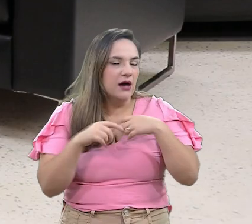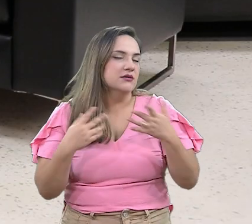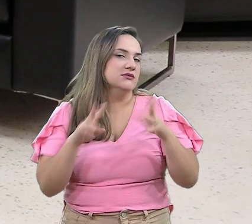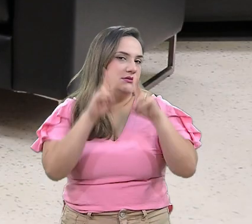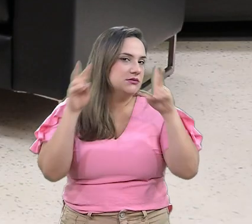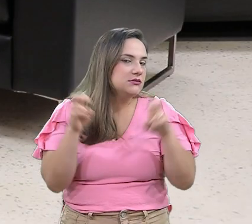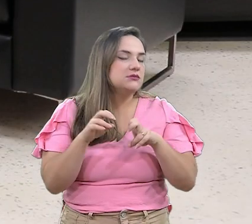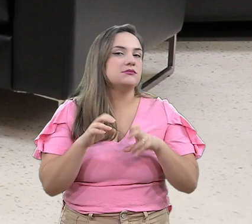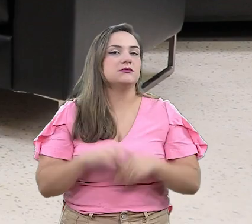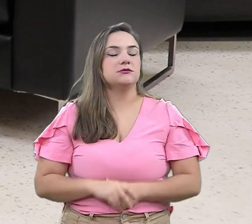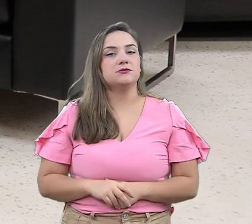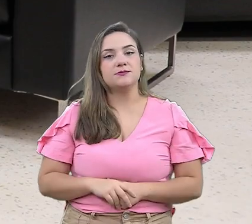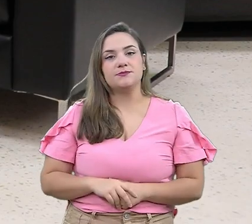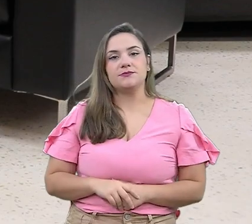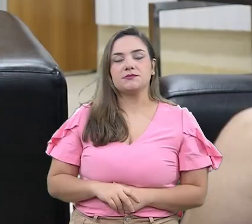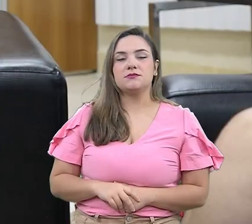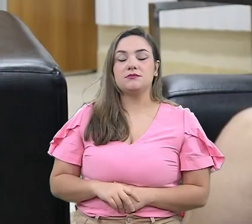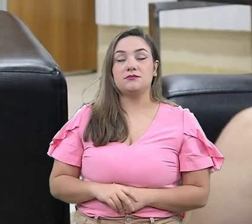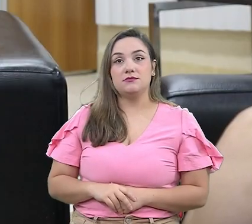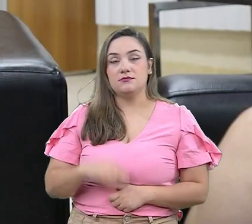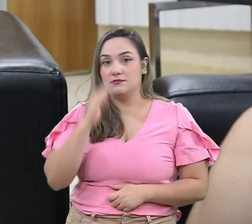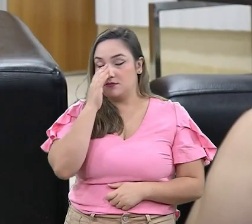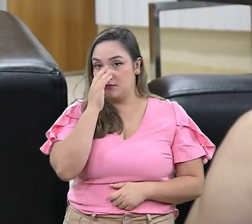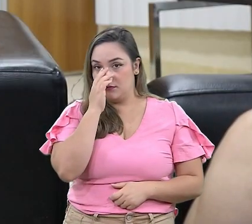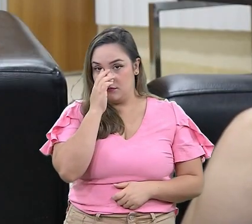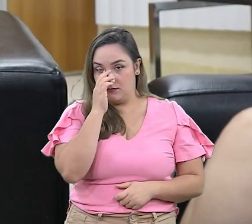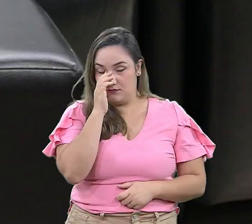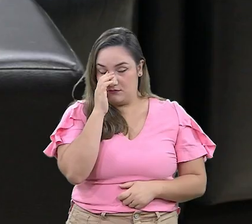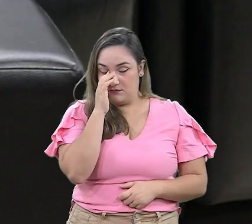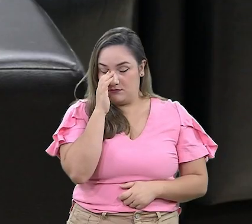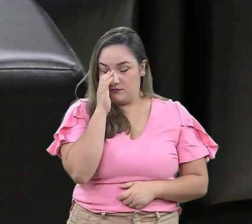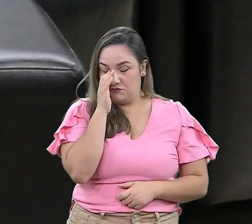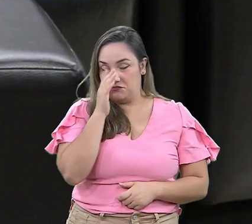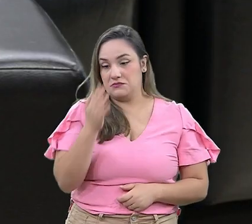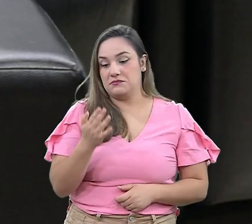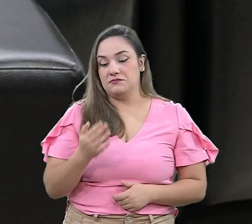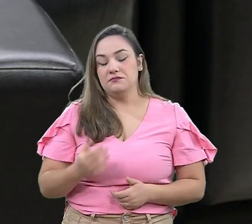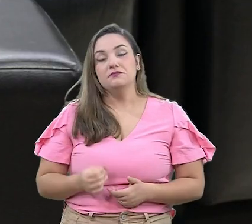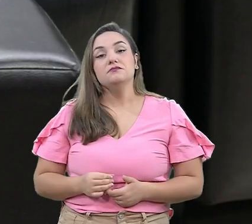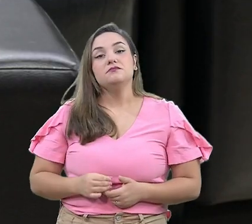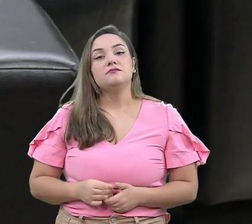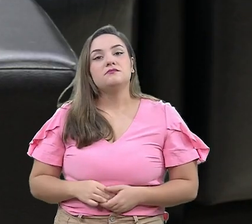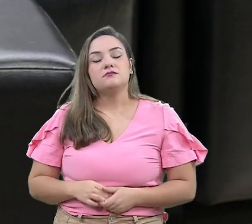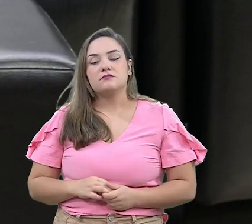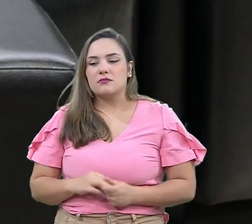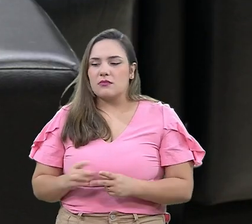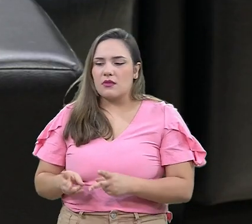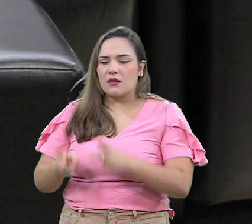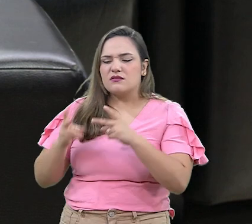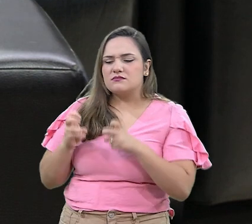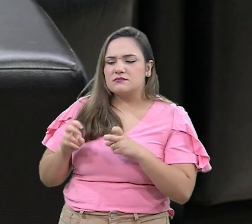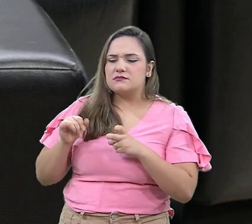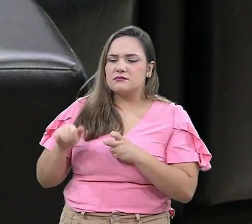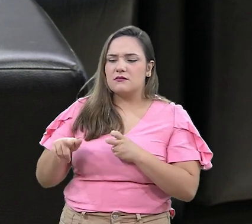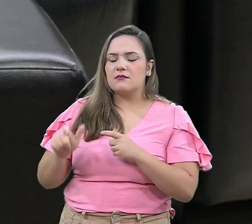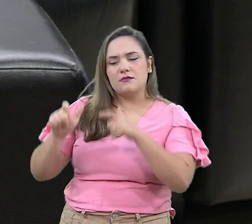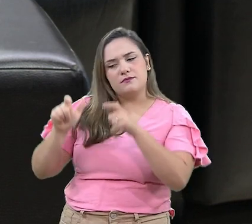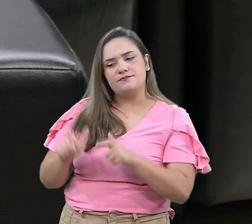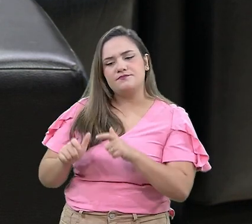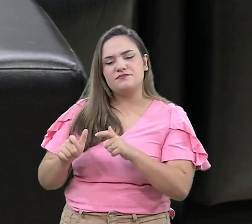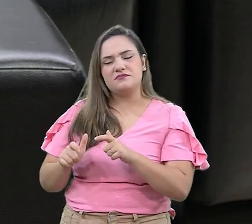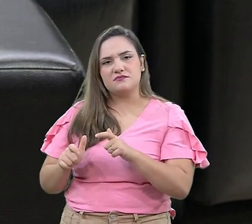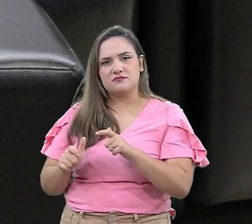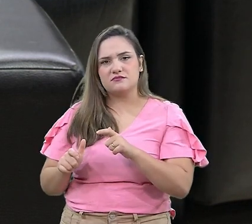né? De toda uma questão administrativa. Também denotando, por exemplo, que há naquele